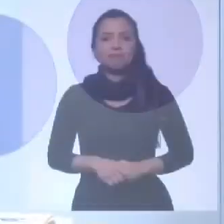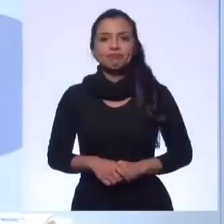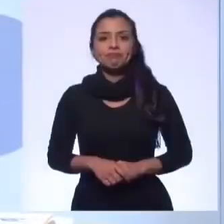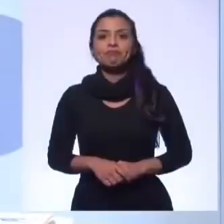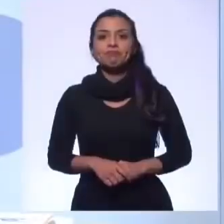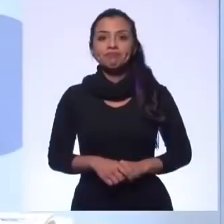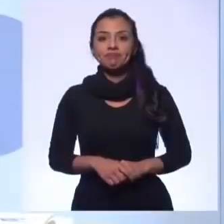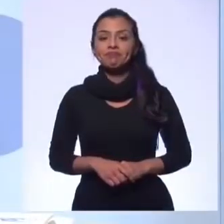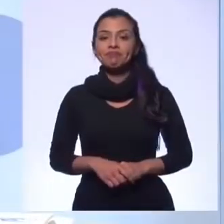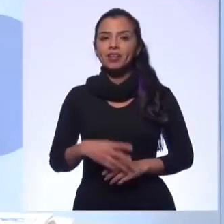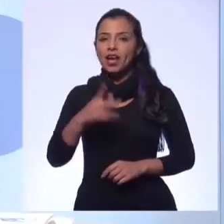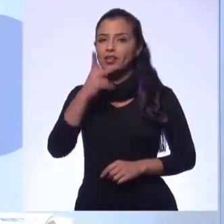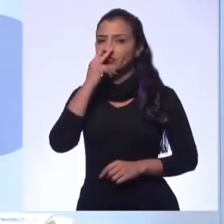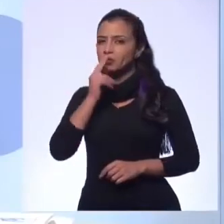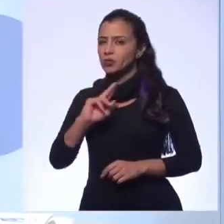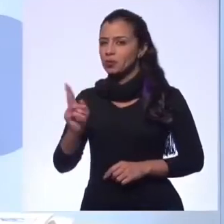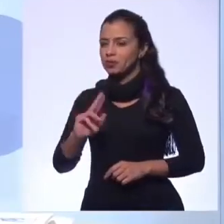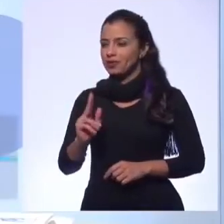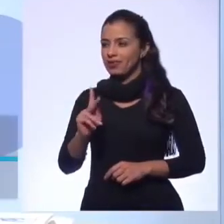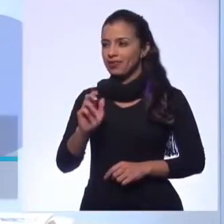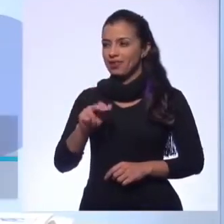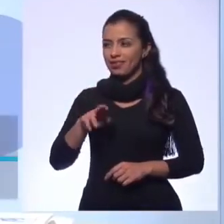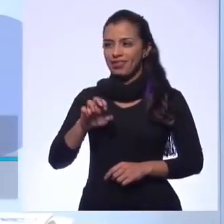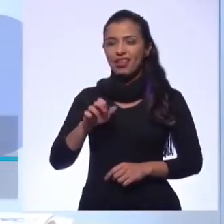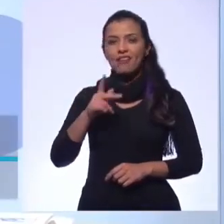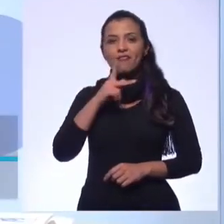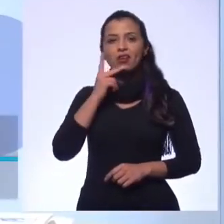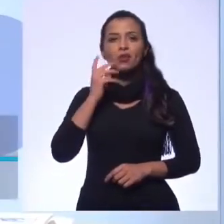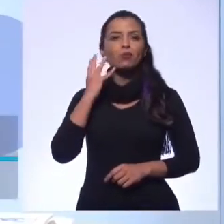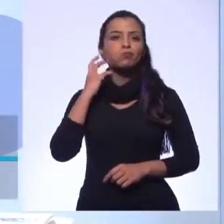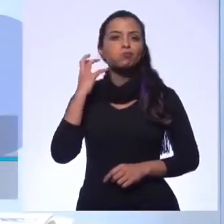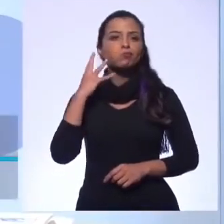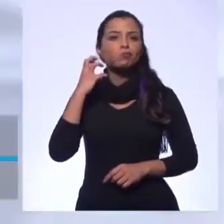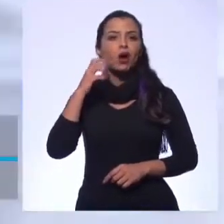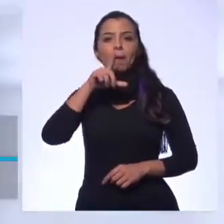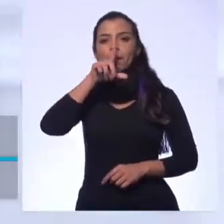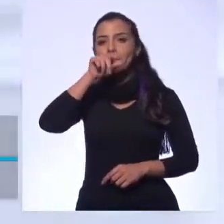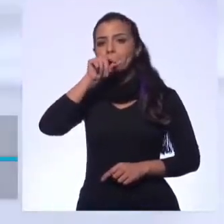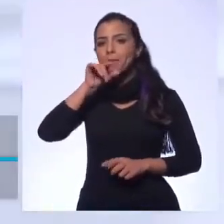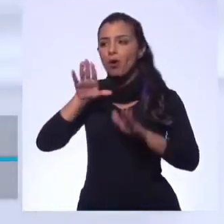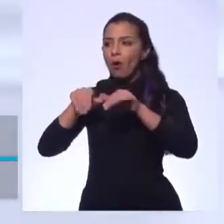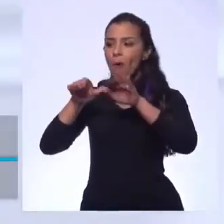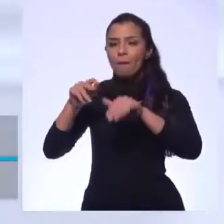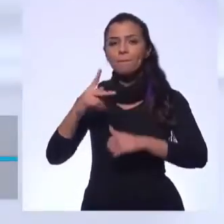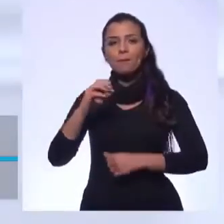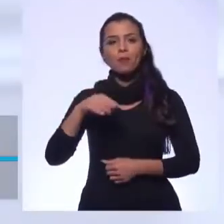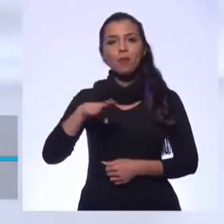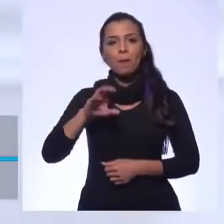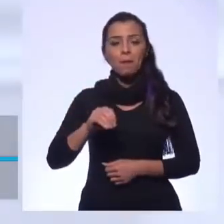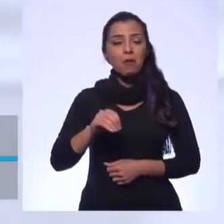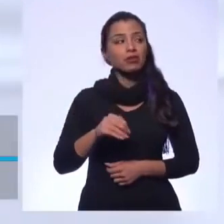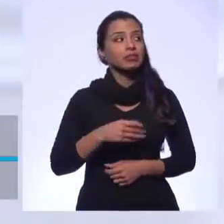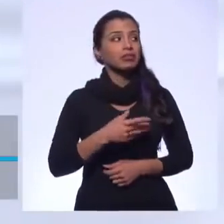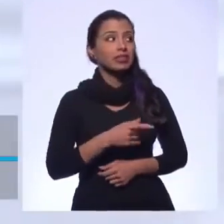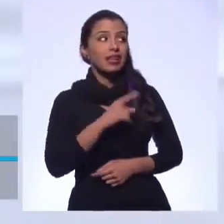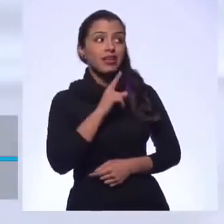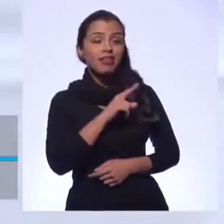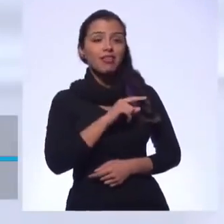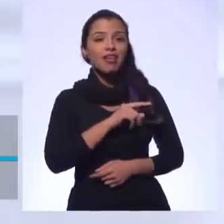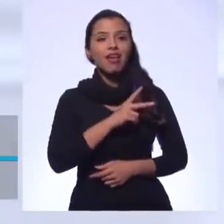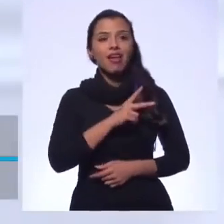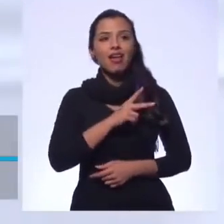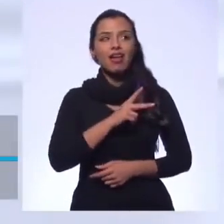Ó, acho que é Kenai. Escreveu pombo aqui, vale, professor? Ó, então, assim, o pombo ele vai ser o que a gente chama de